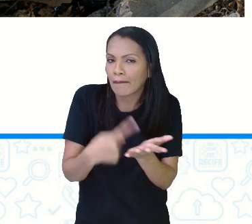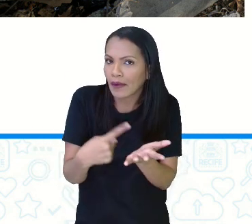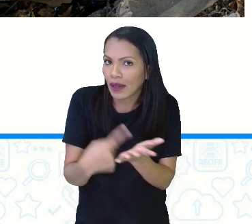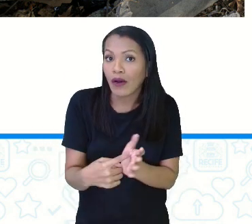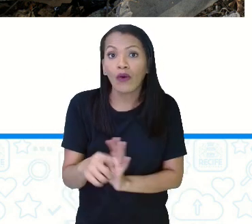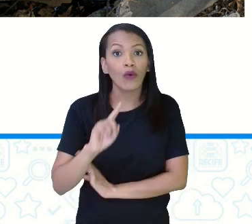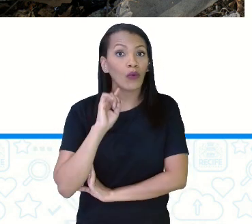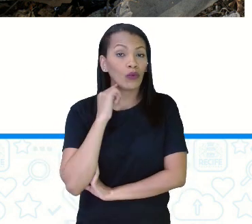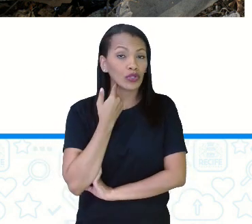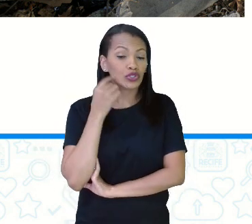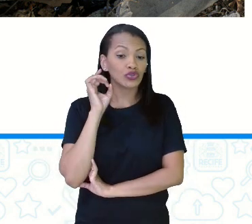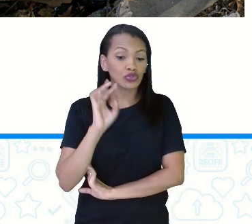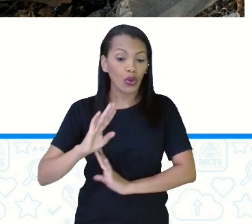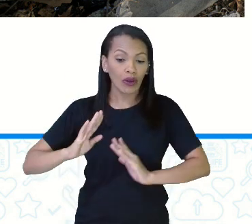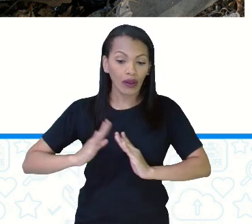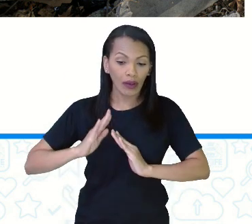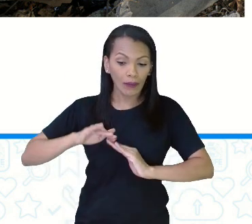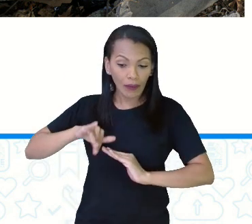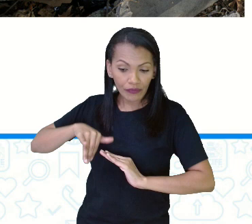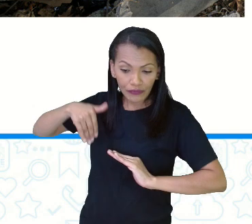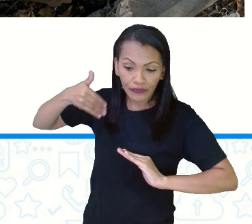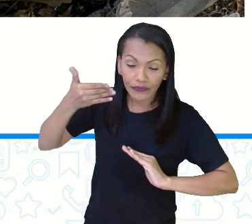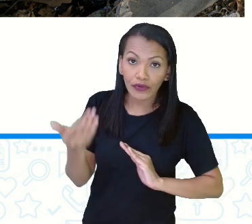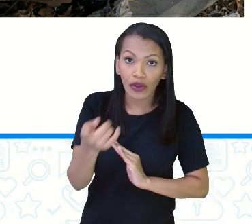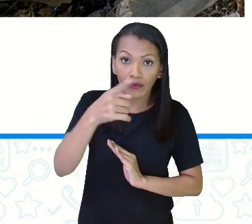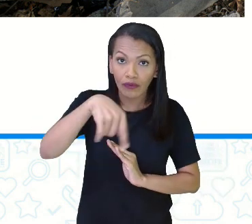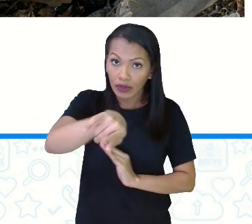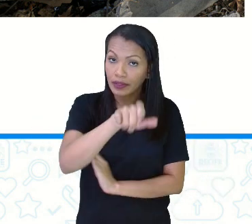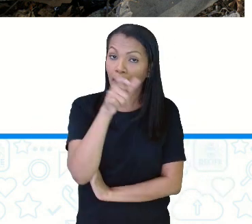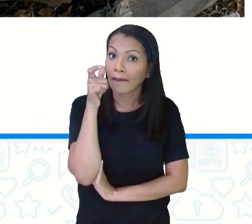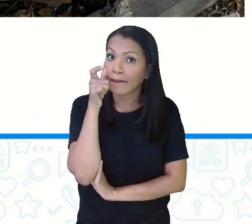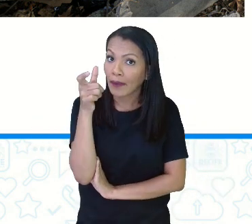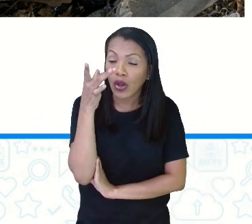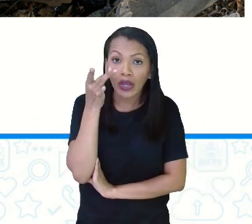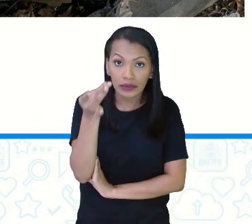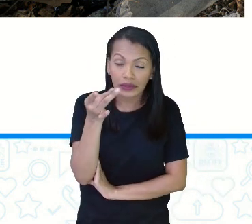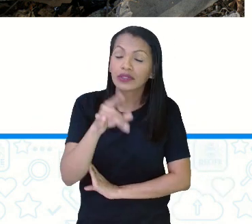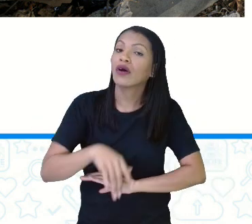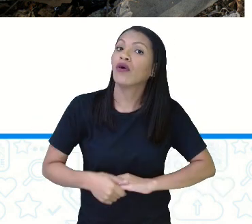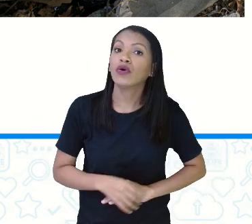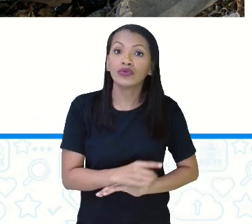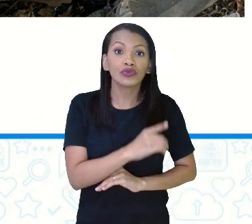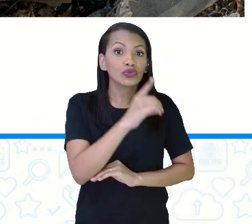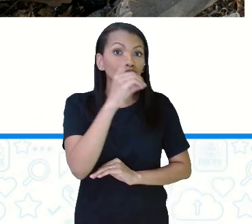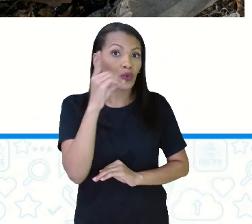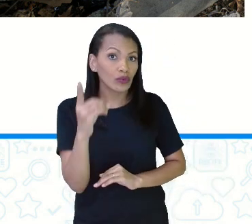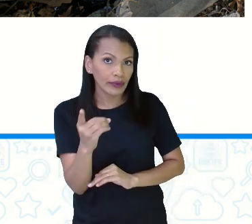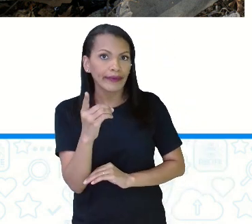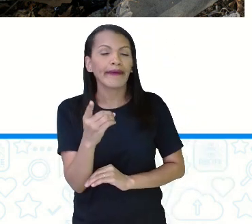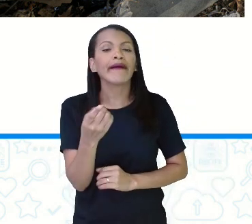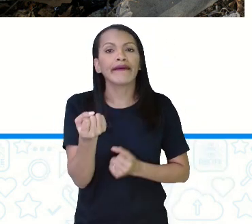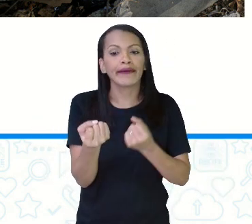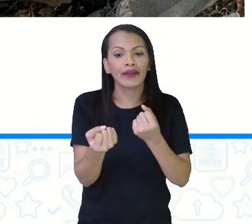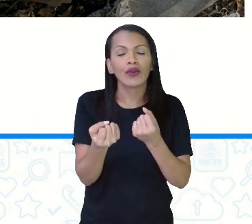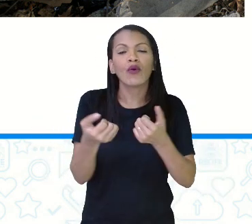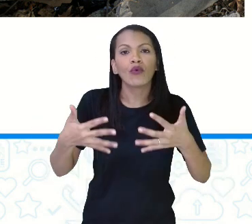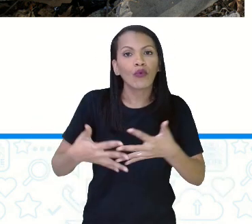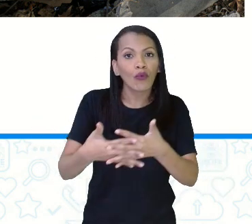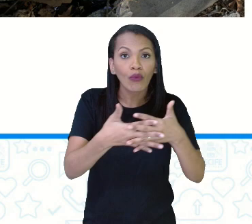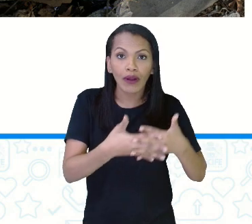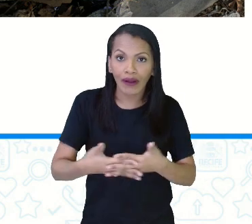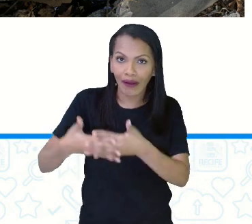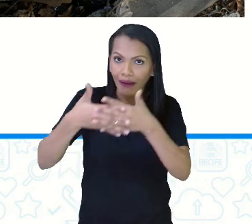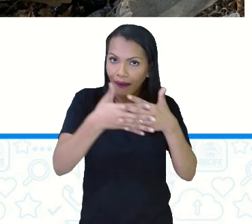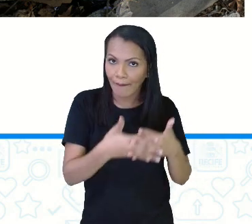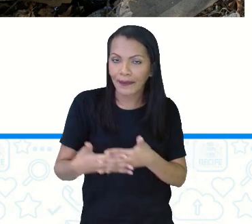só deve ir para fora da residência ou comércio, atenção aí, Quintão, que isso é muito importante, no dia da coleta, de modo a evitar o